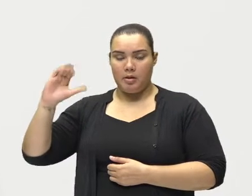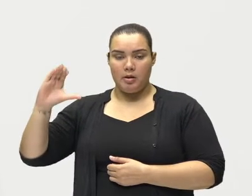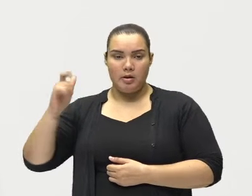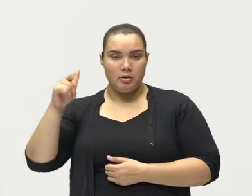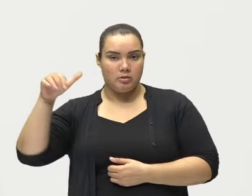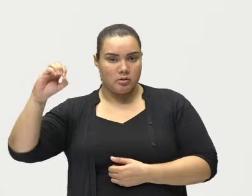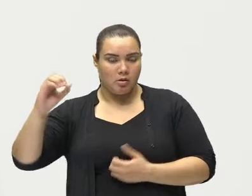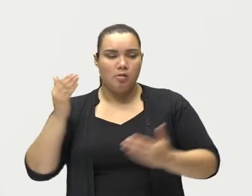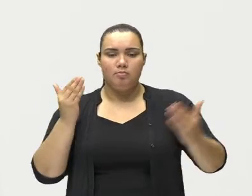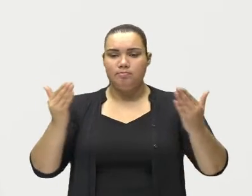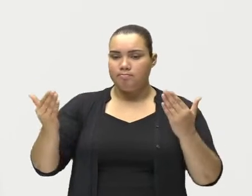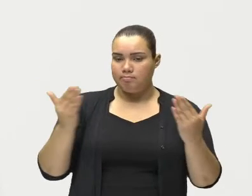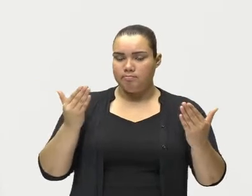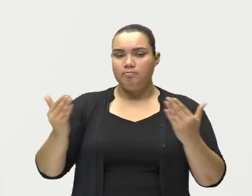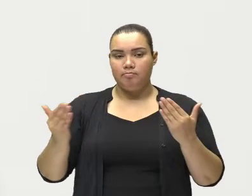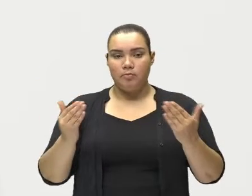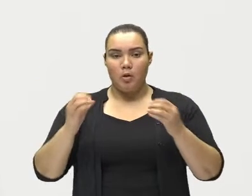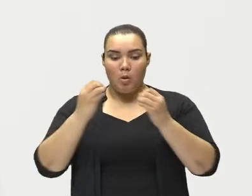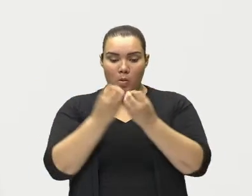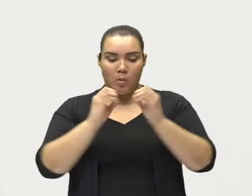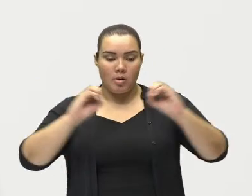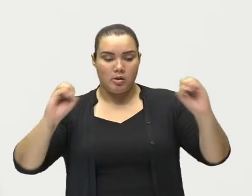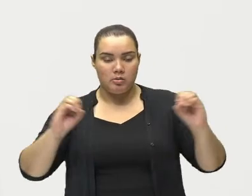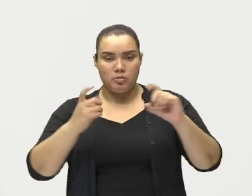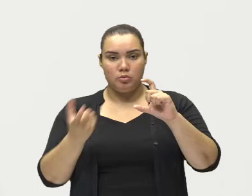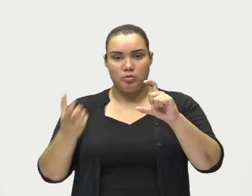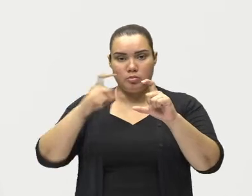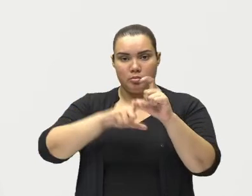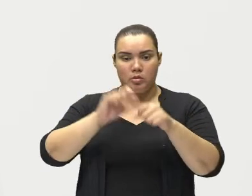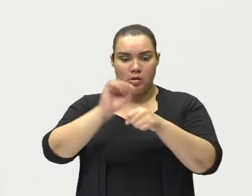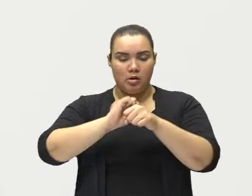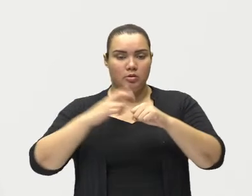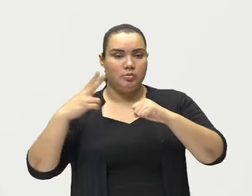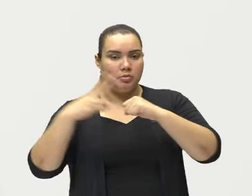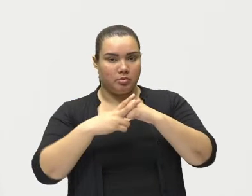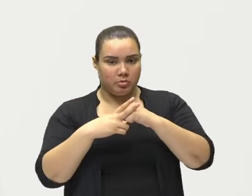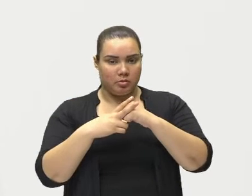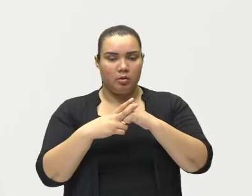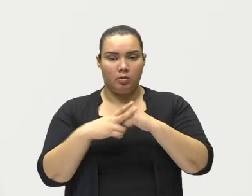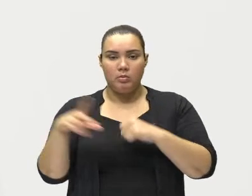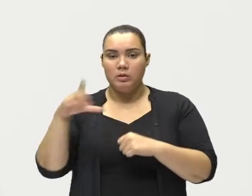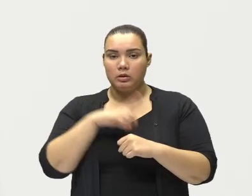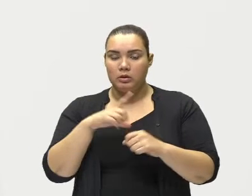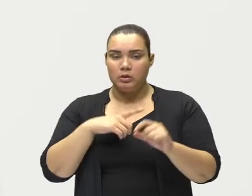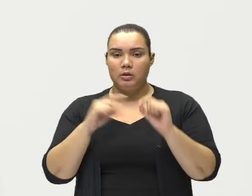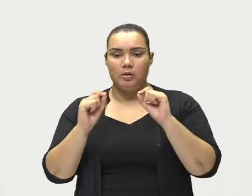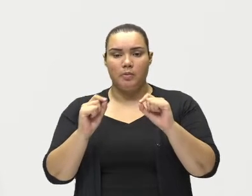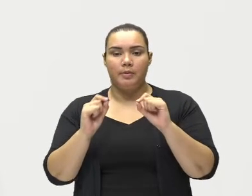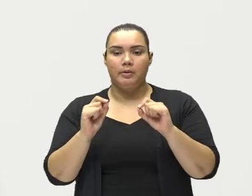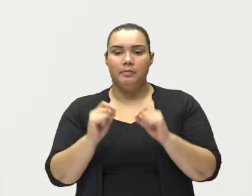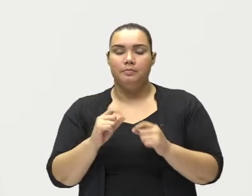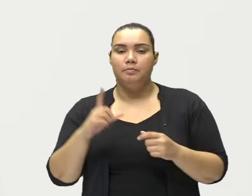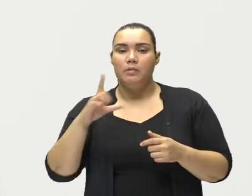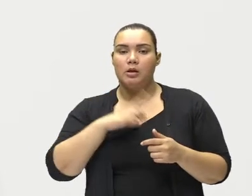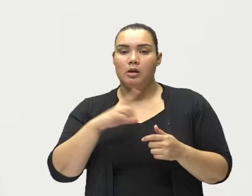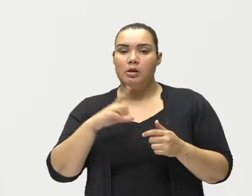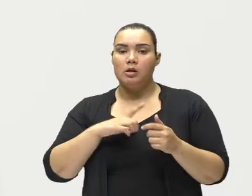comparação. Oração subordinada adverbial, porque ele vai trazer um sentido,